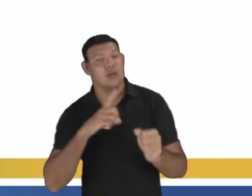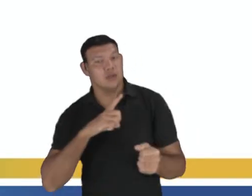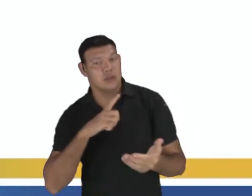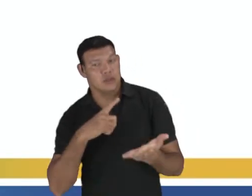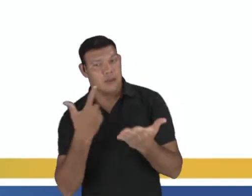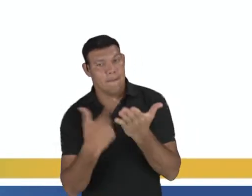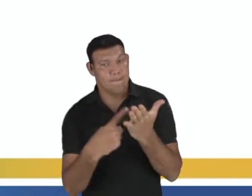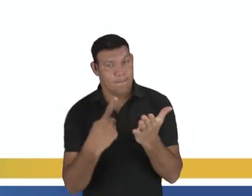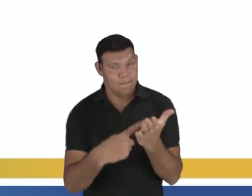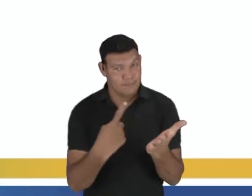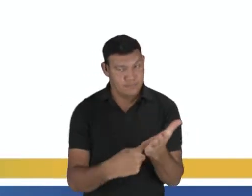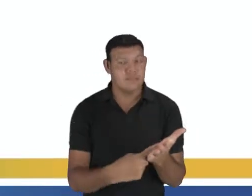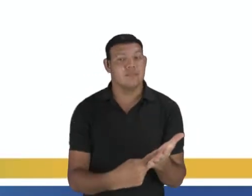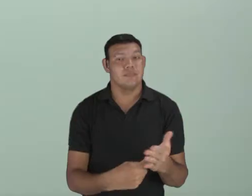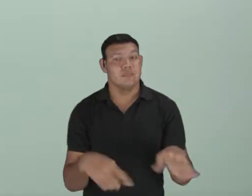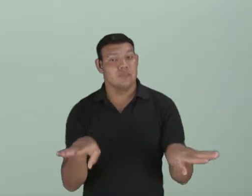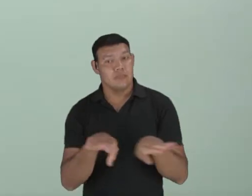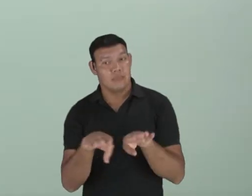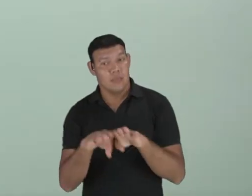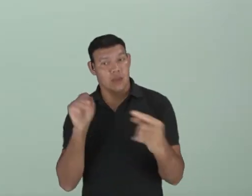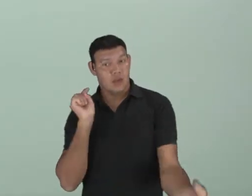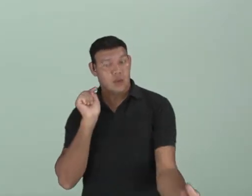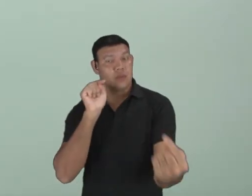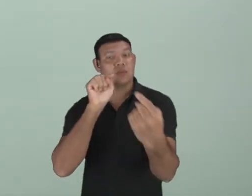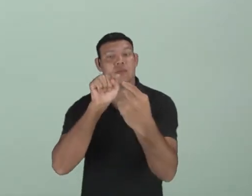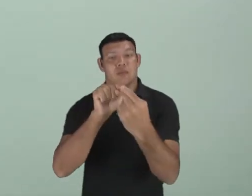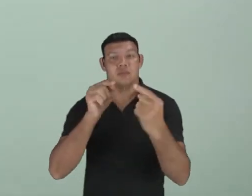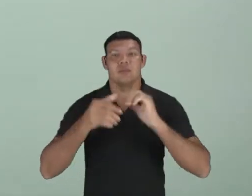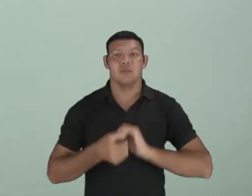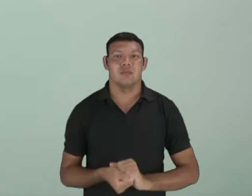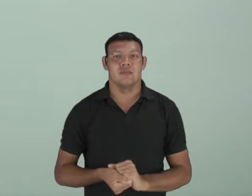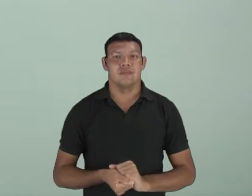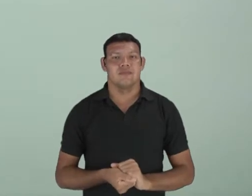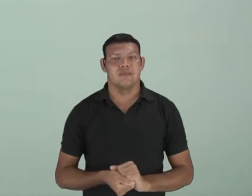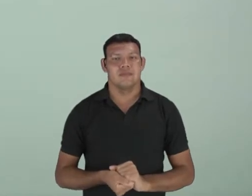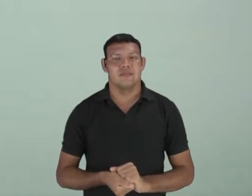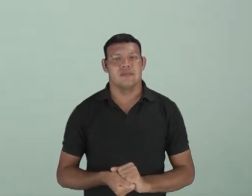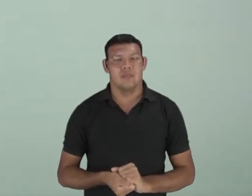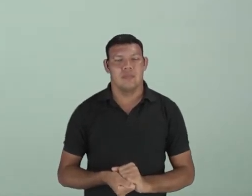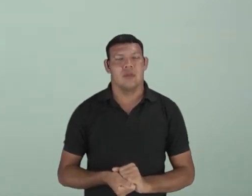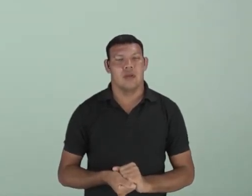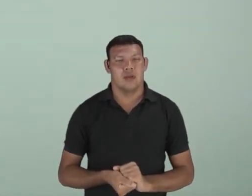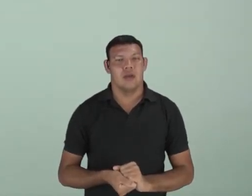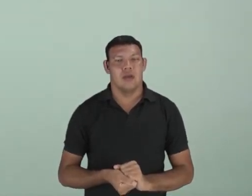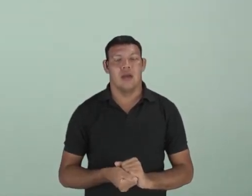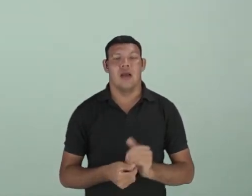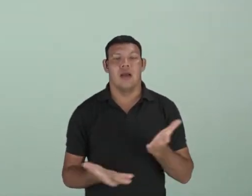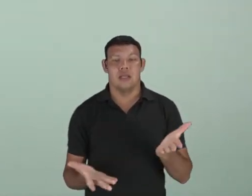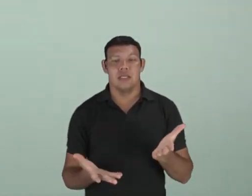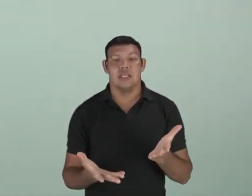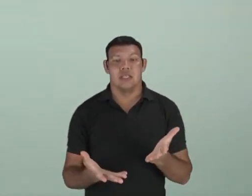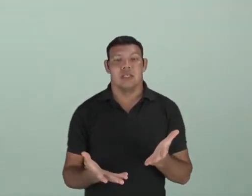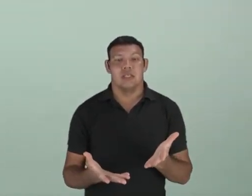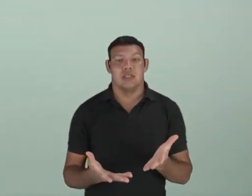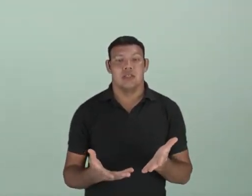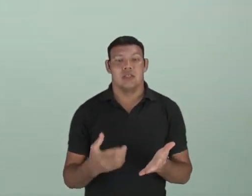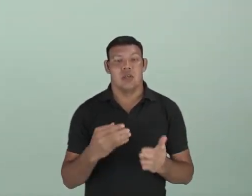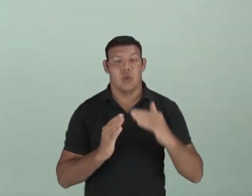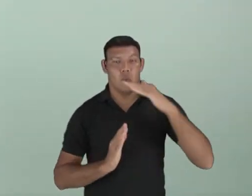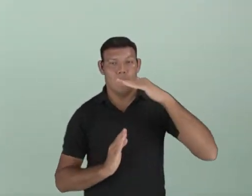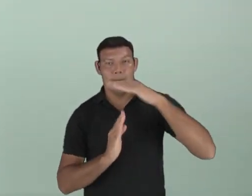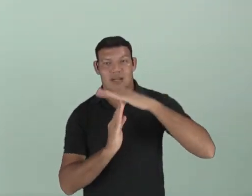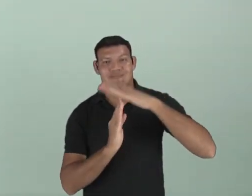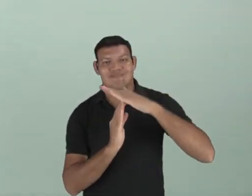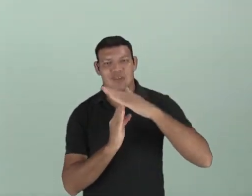acordos e objetivos que eles vão ter metas a cumprir diante desses objetivos. Então, nós não